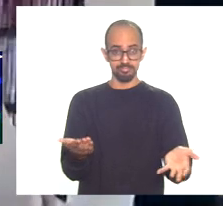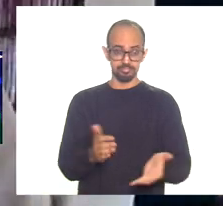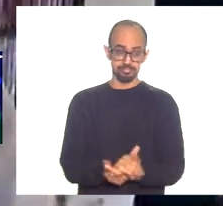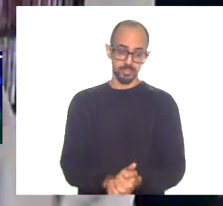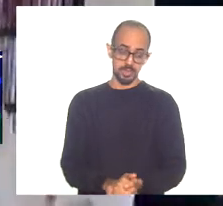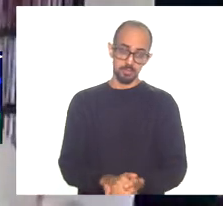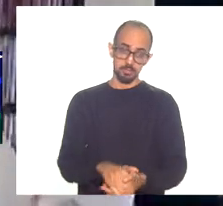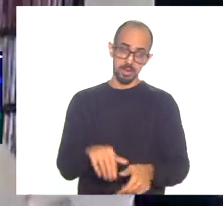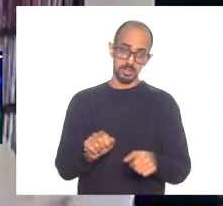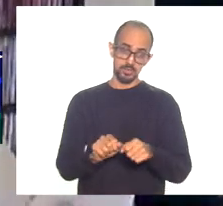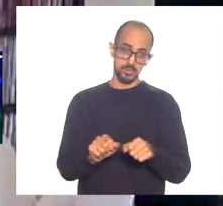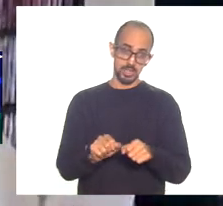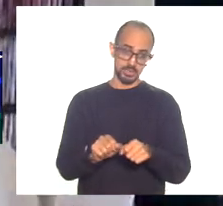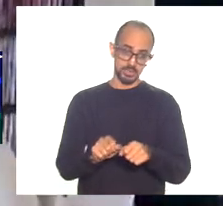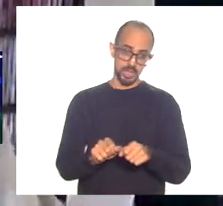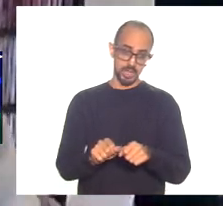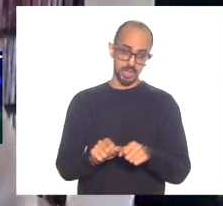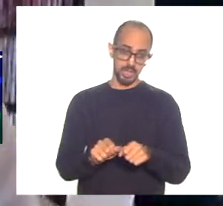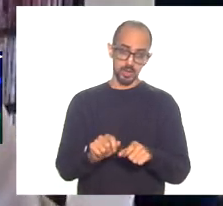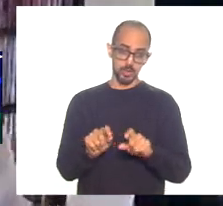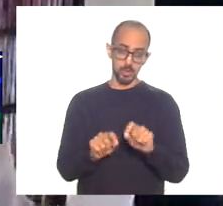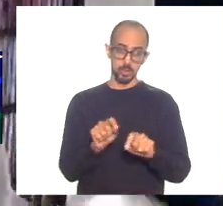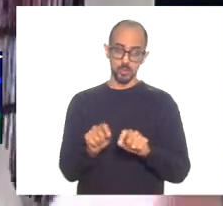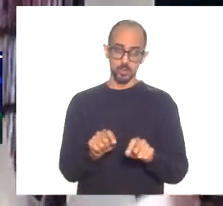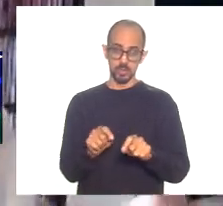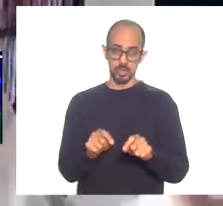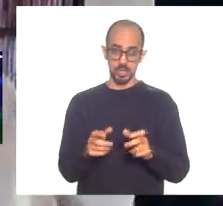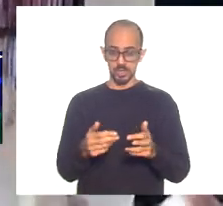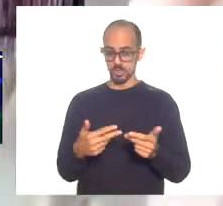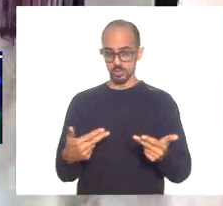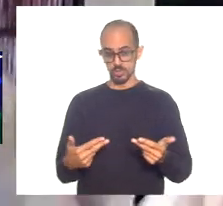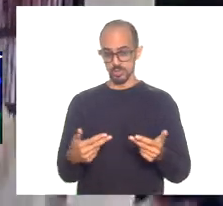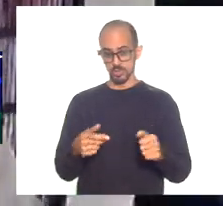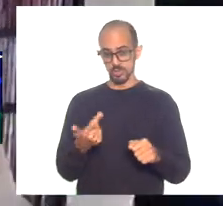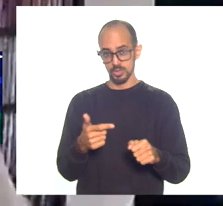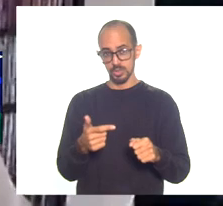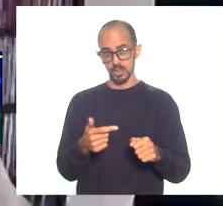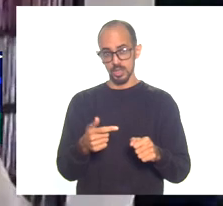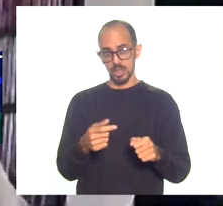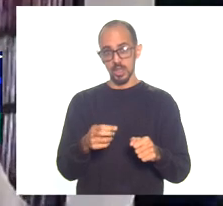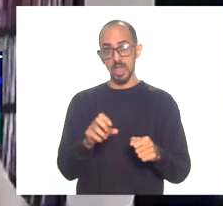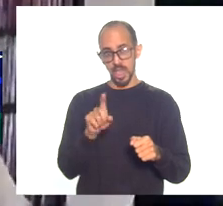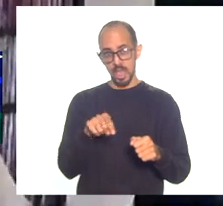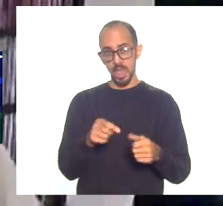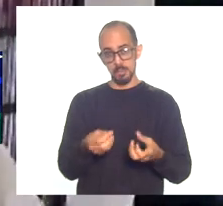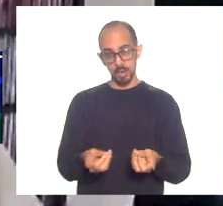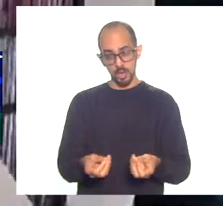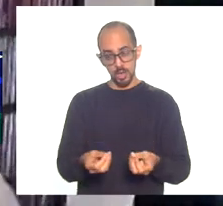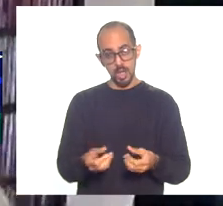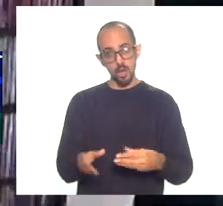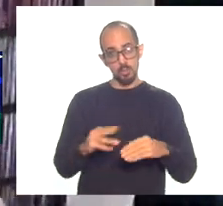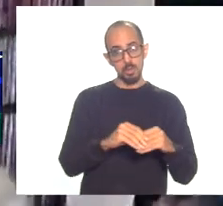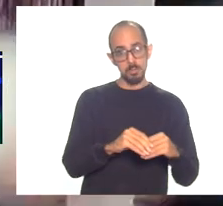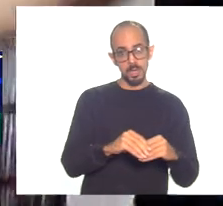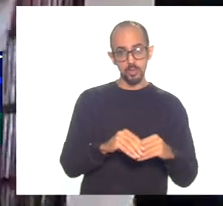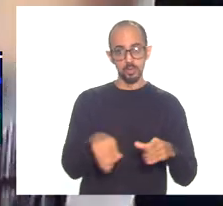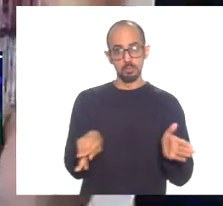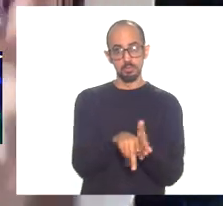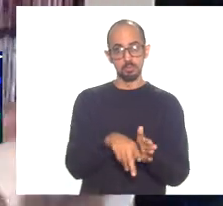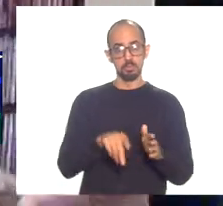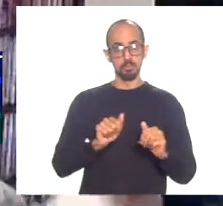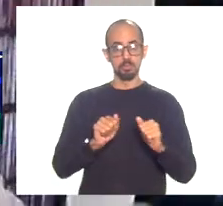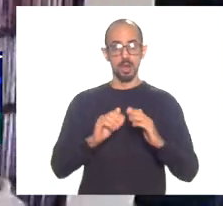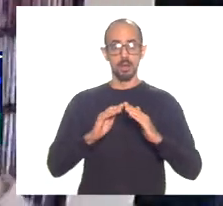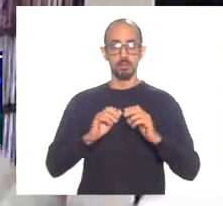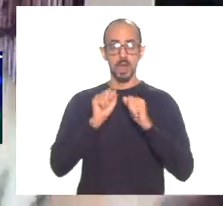se trabalhar exatamente aquilo que tava sendo dado Como contribuição do Legislativo do Estado do Rio de Janeiro há